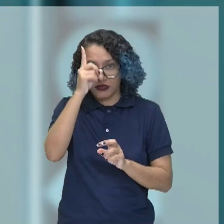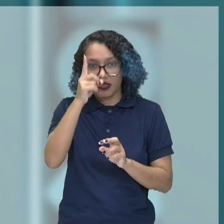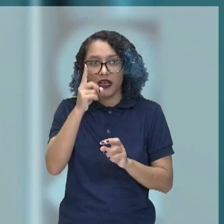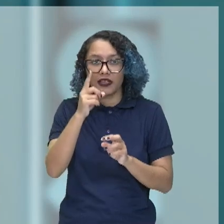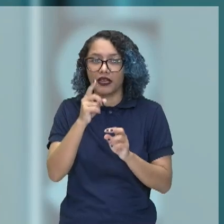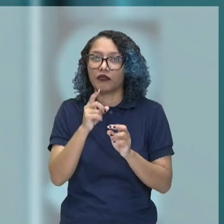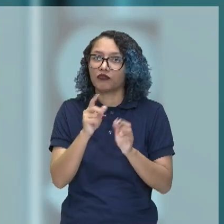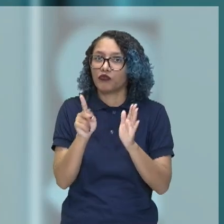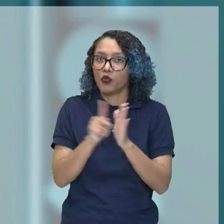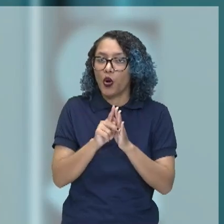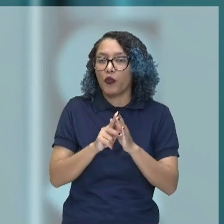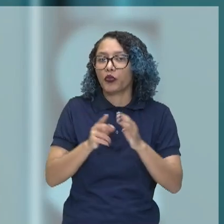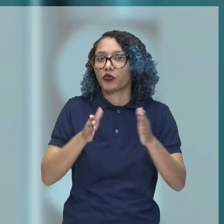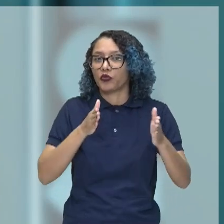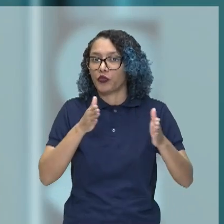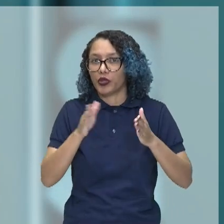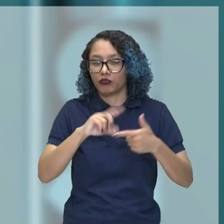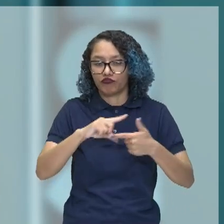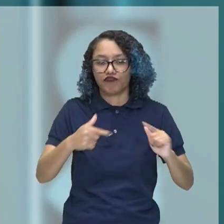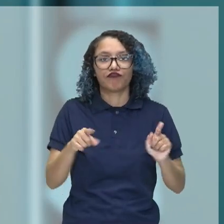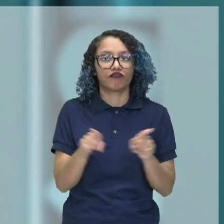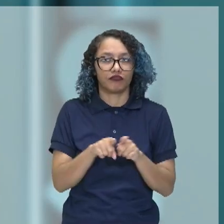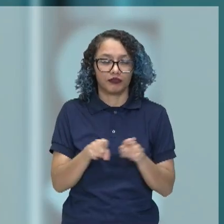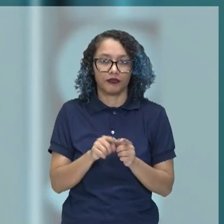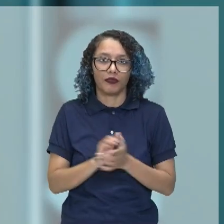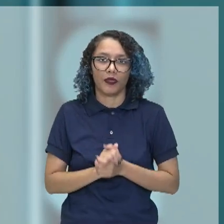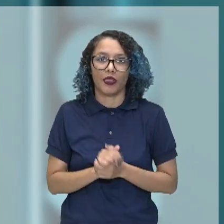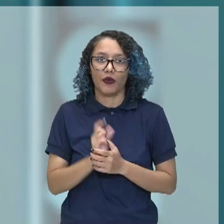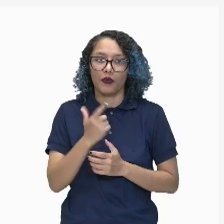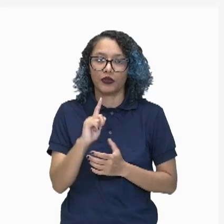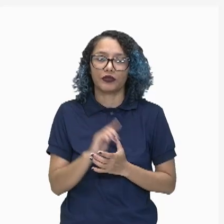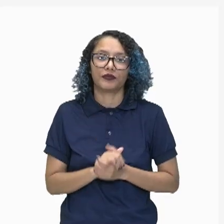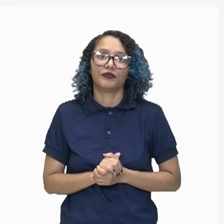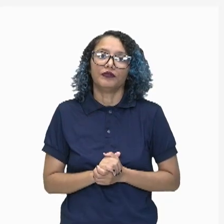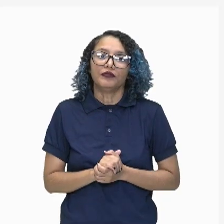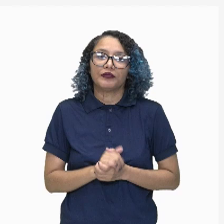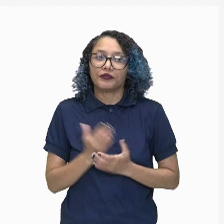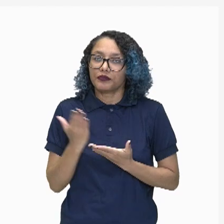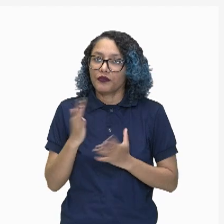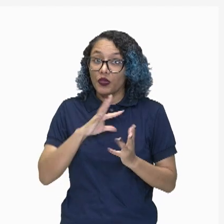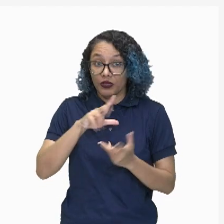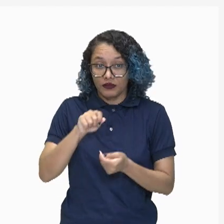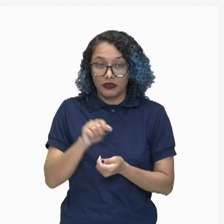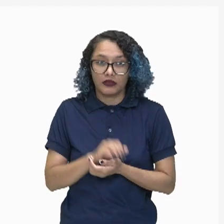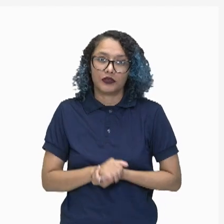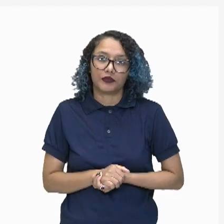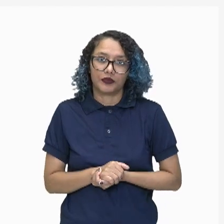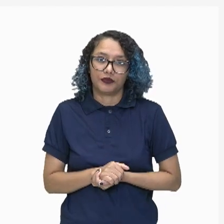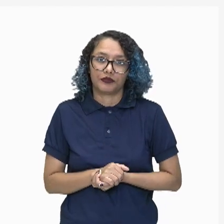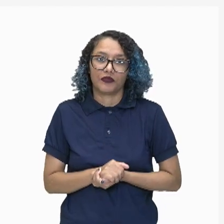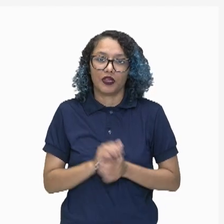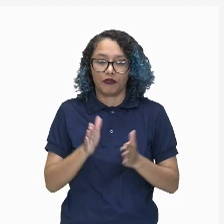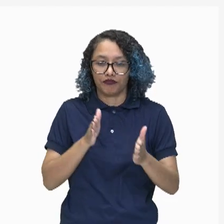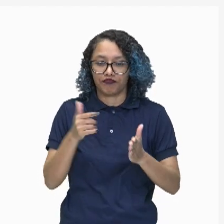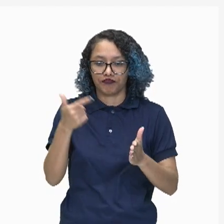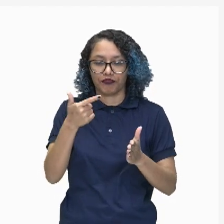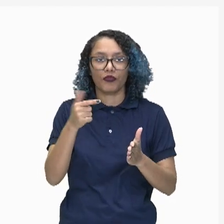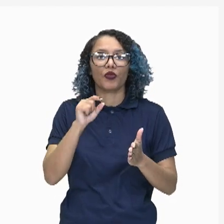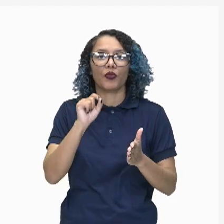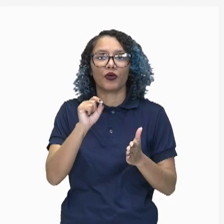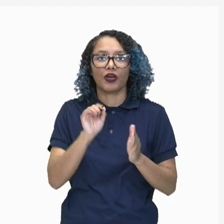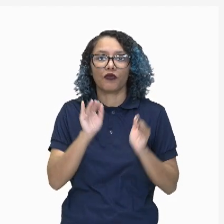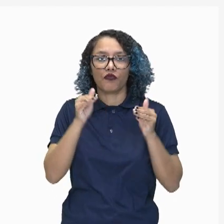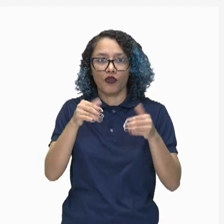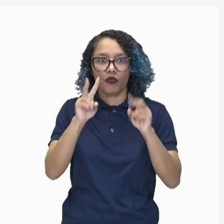modernismo brasileiro. Também temos a questão aí do universalismo. Então, enquanto a geração de 30 focava em temas